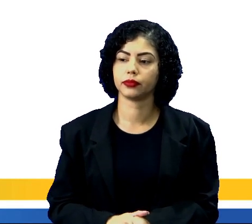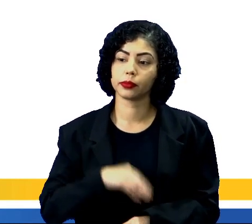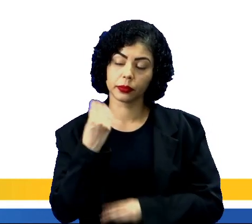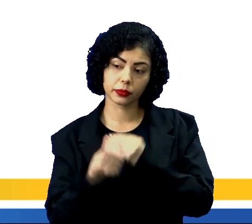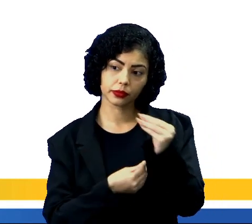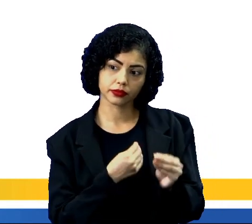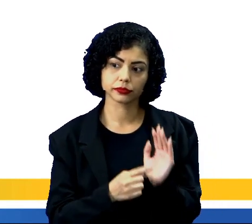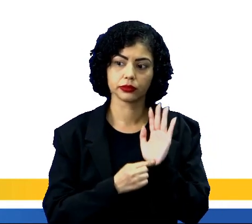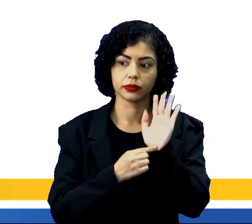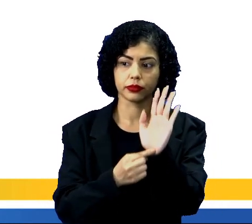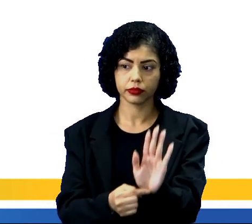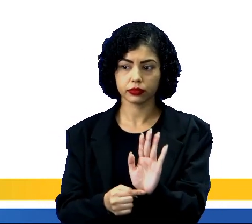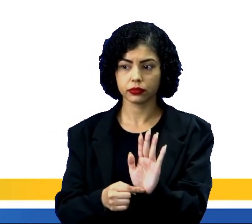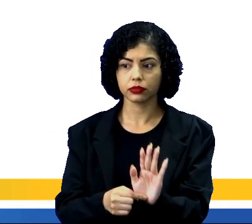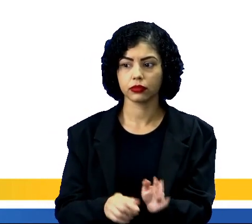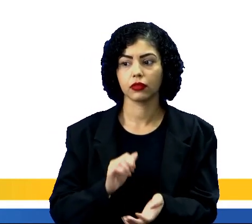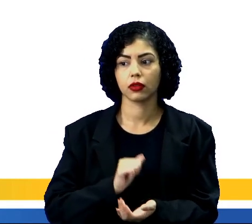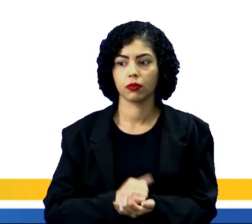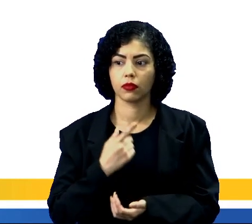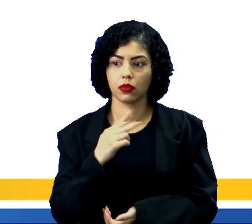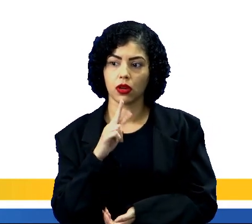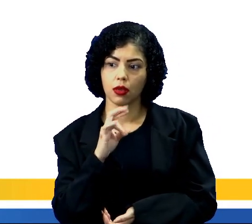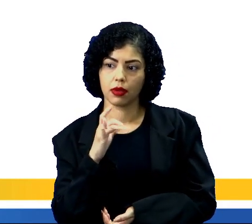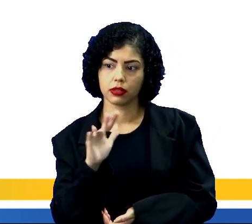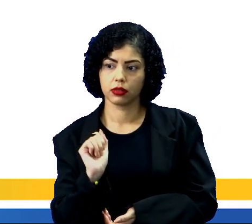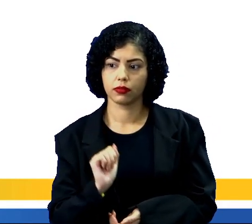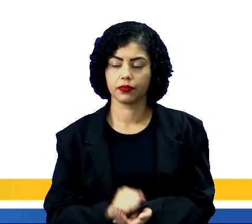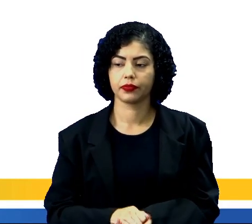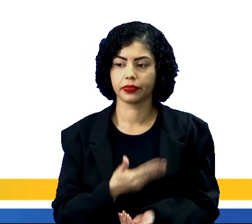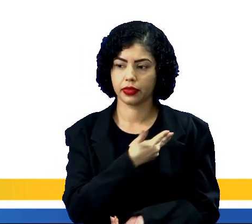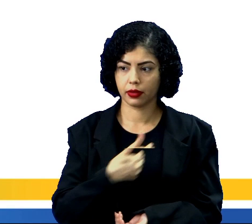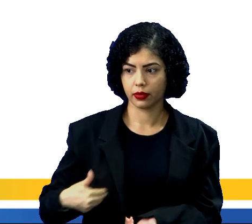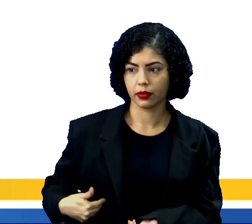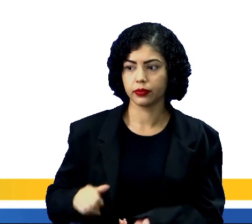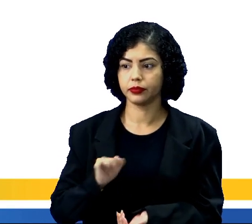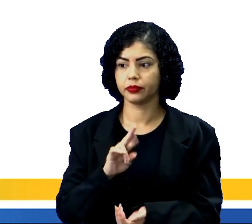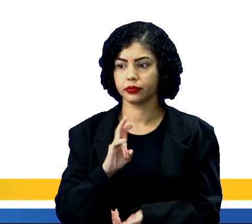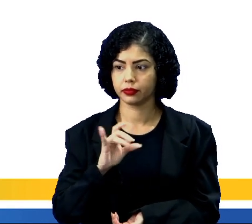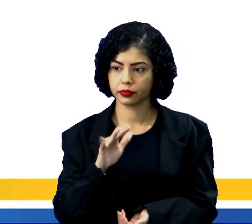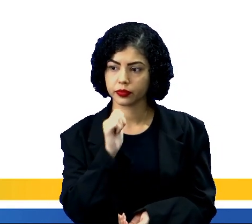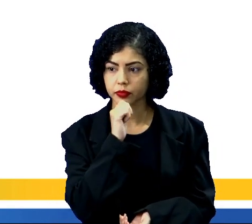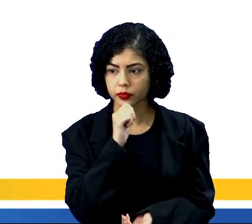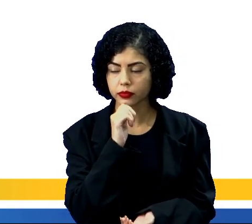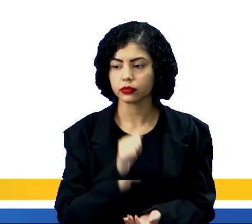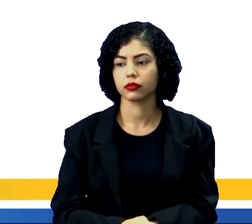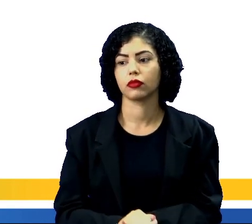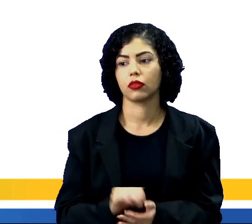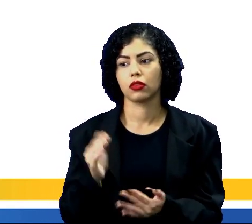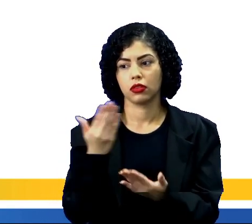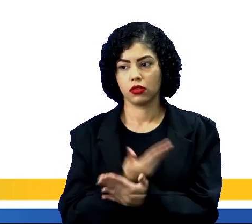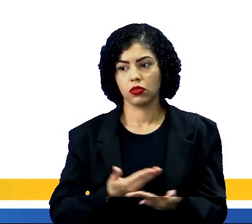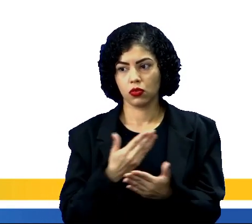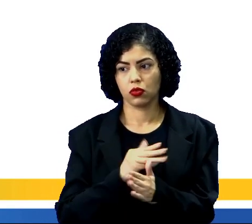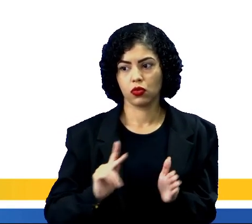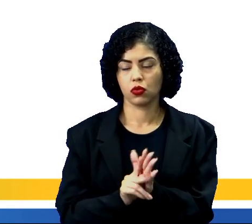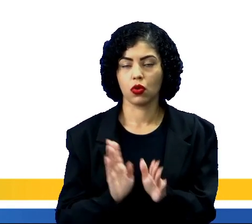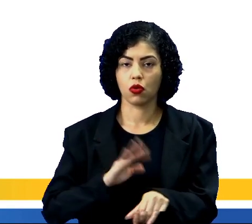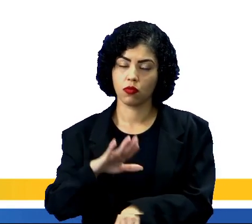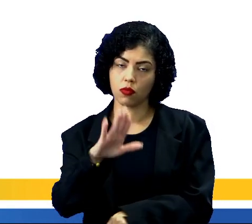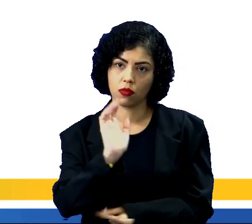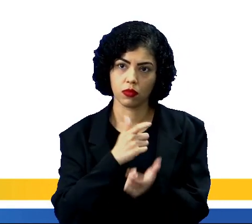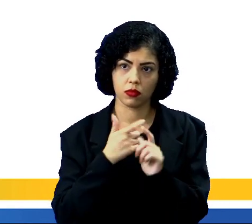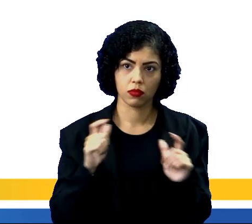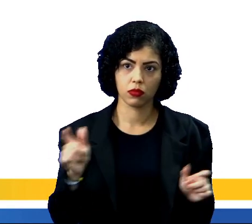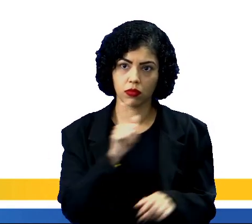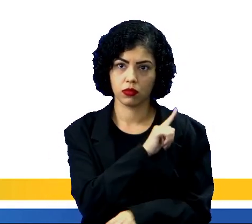Com a proclamação da República, os patrícios passaram a controlar o poder, reservando, né, também para si os mais altos